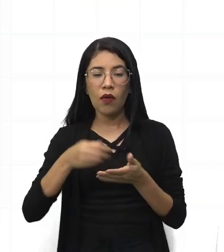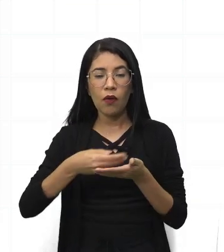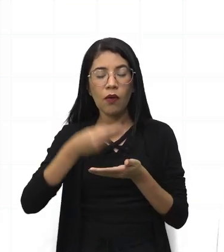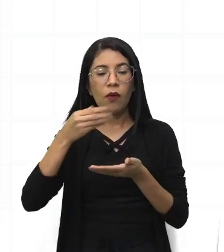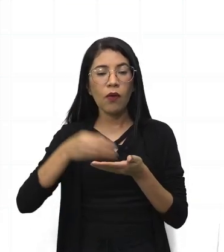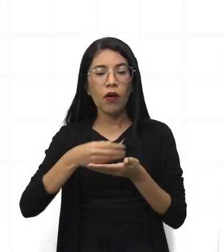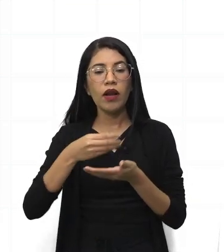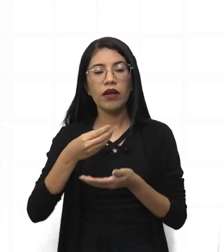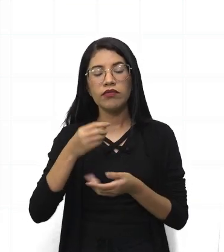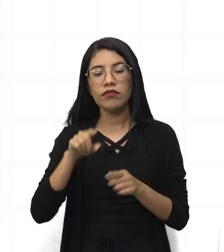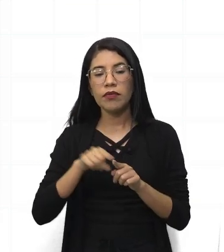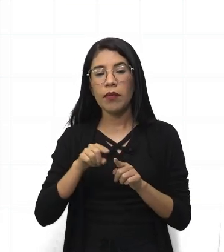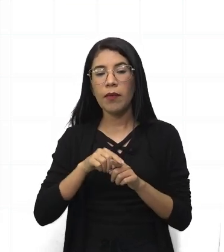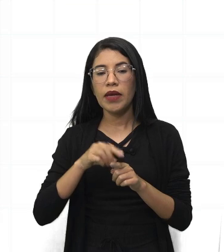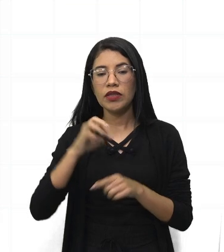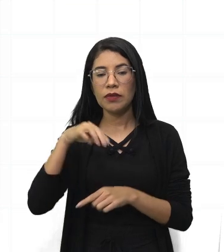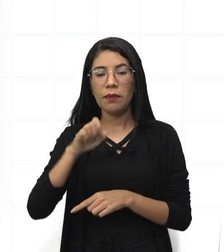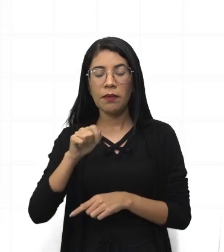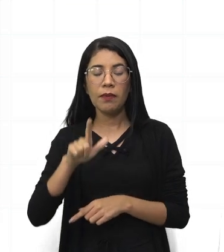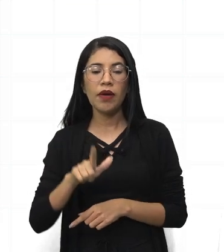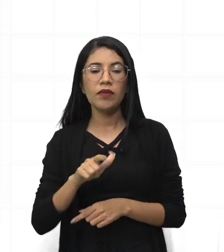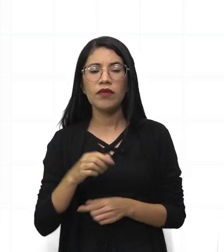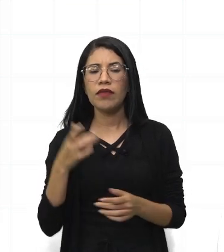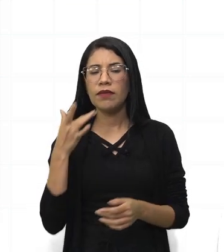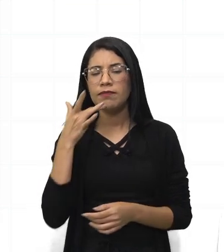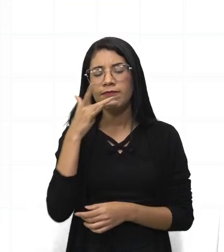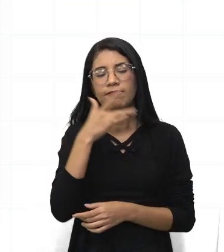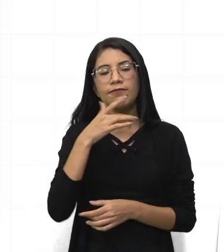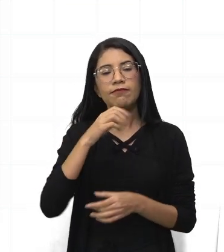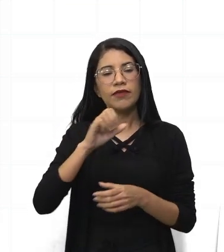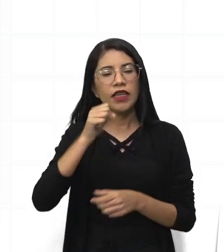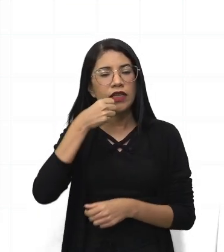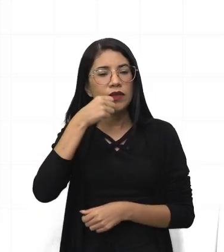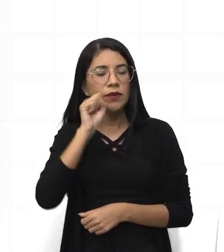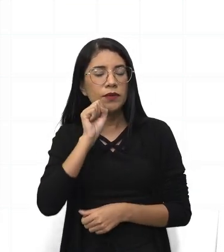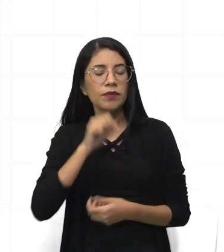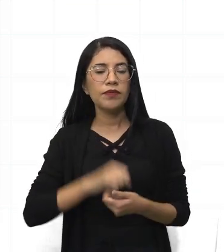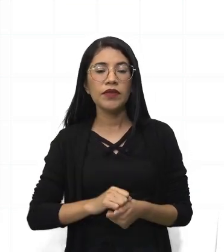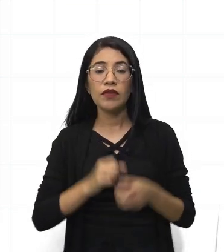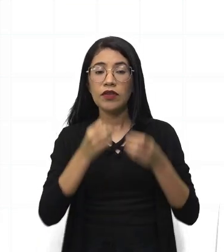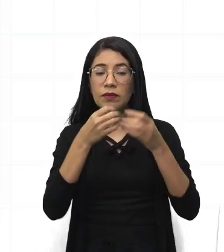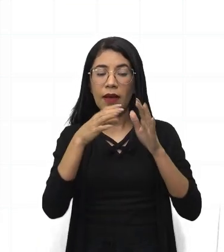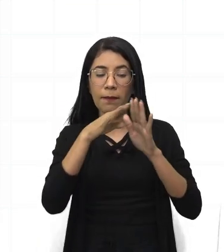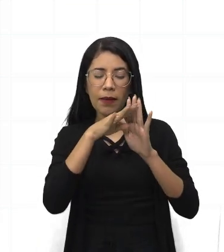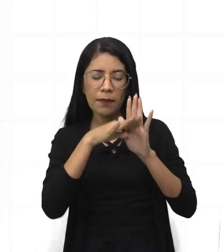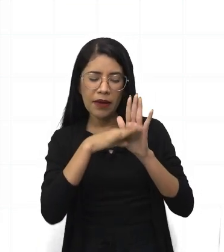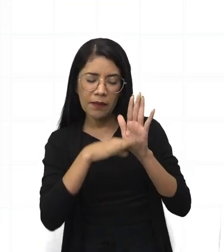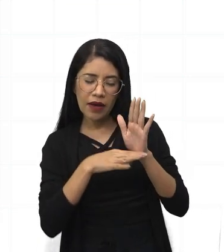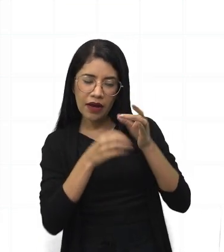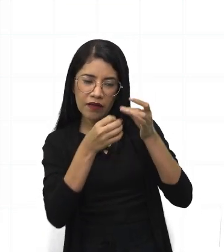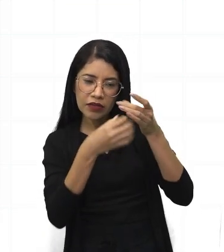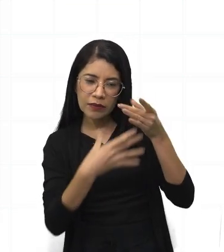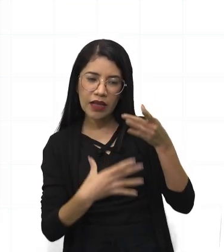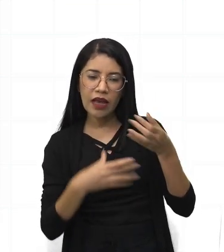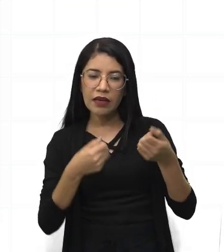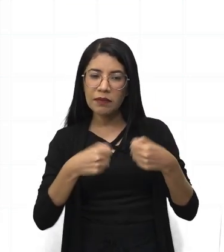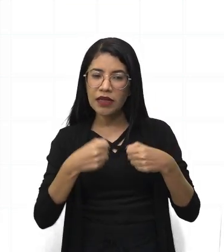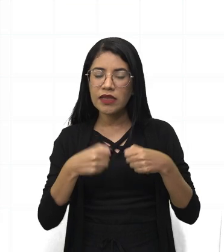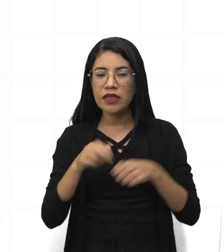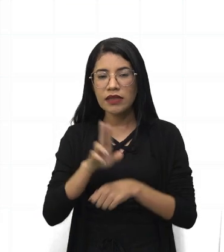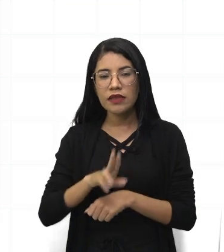maravilhoso esse suco, né? Então aí eu venho começando a falar para vocês os ingredientes que você vai